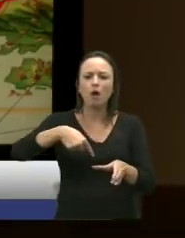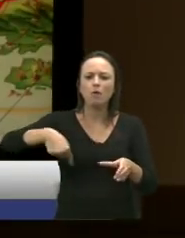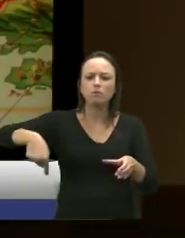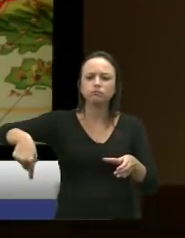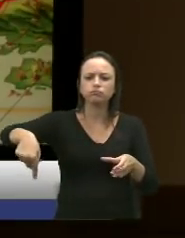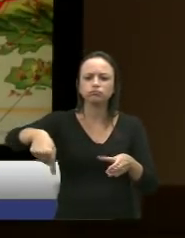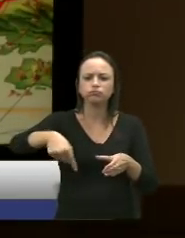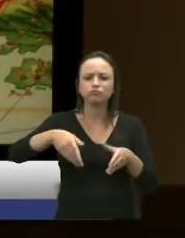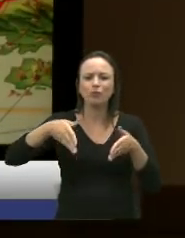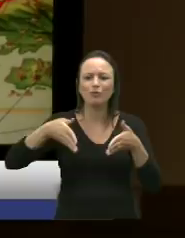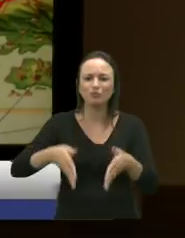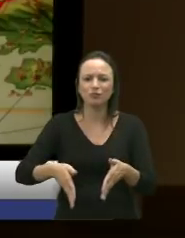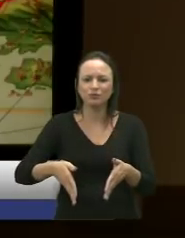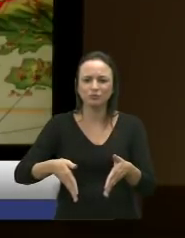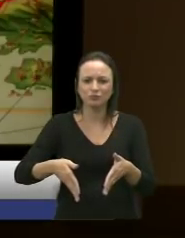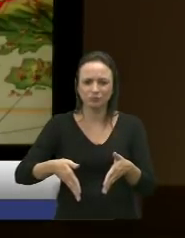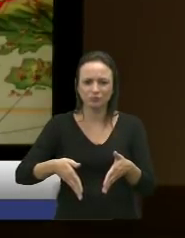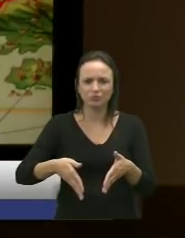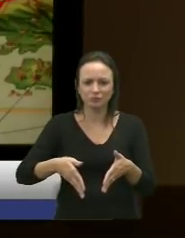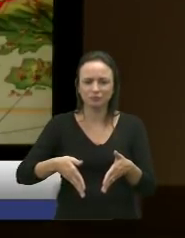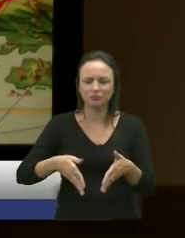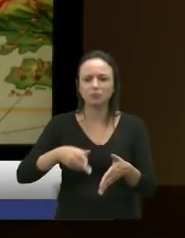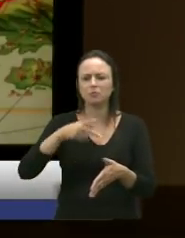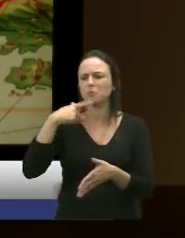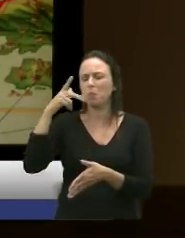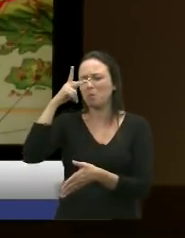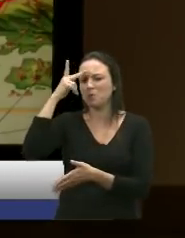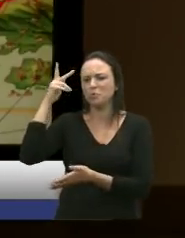E daí alguém trouxe um caldeirão de água fervendo.